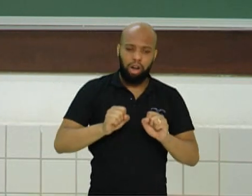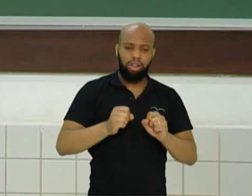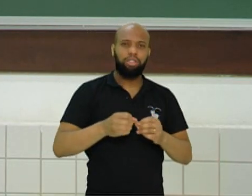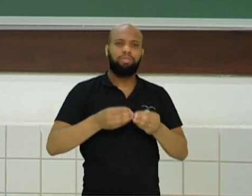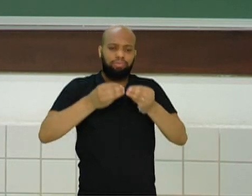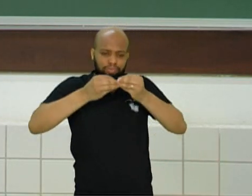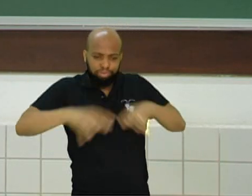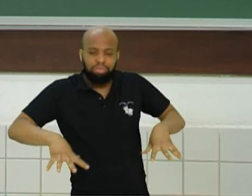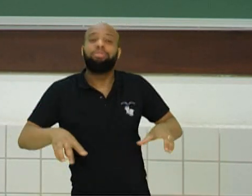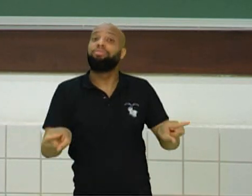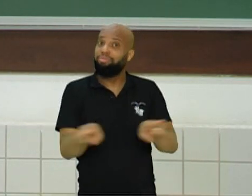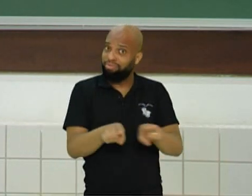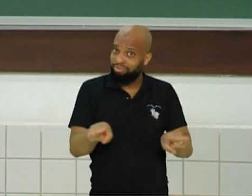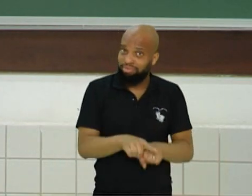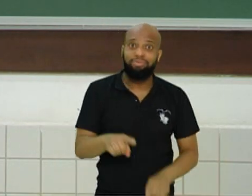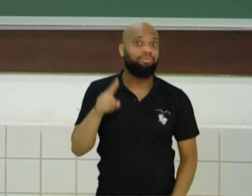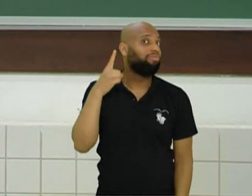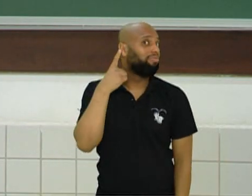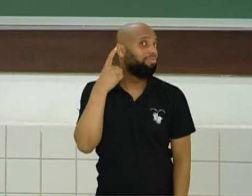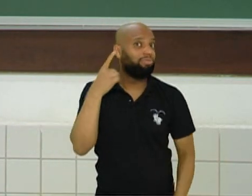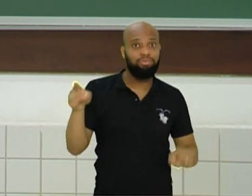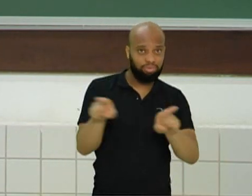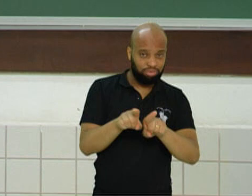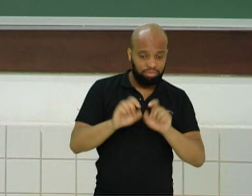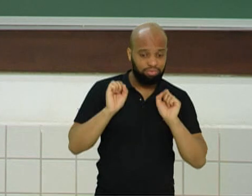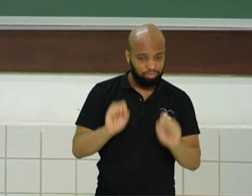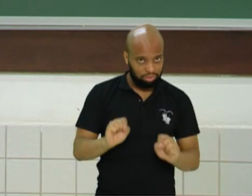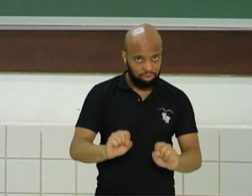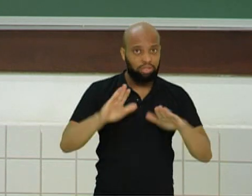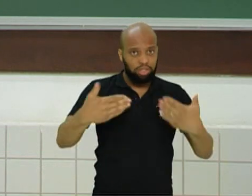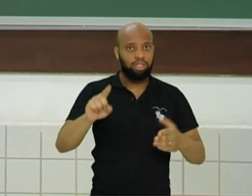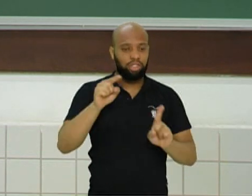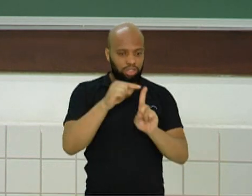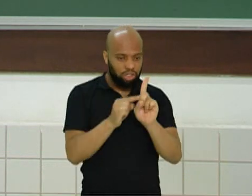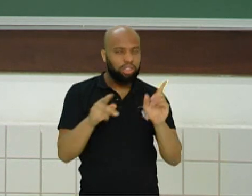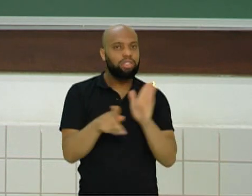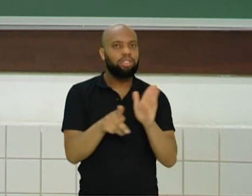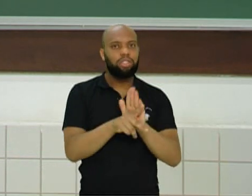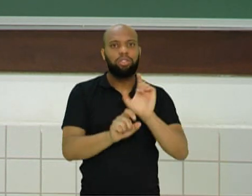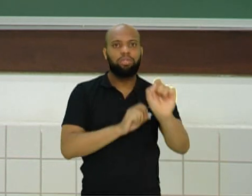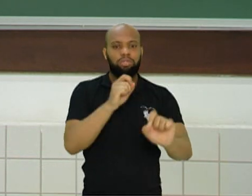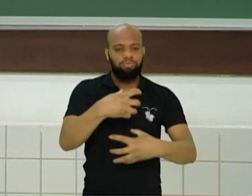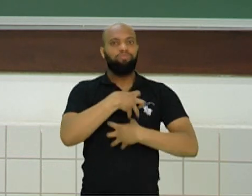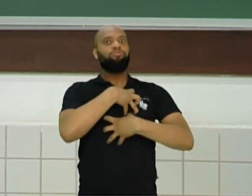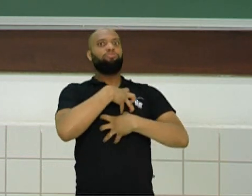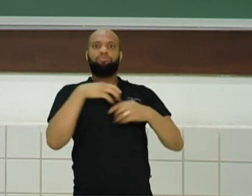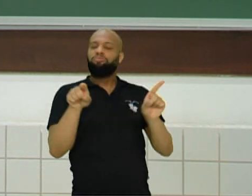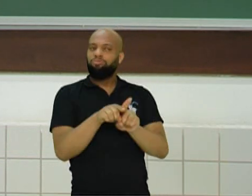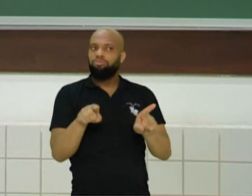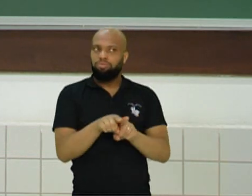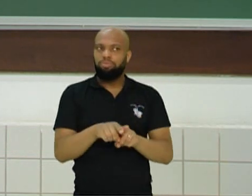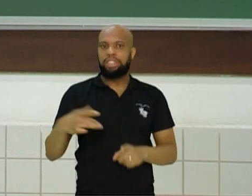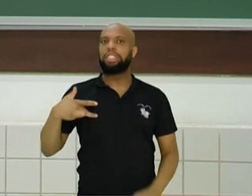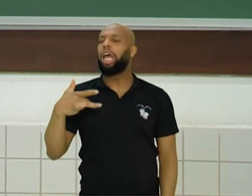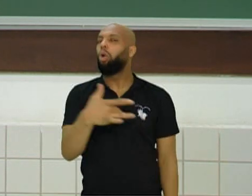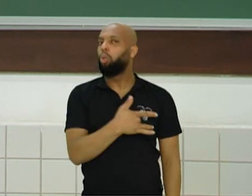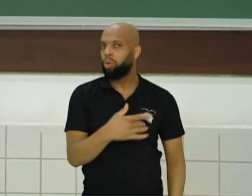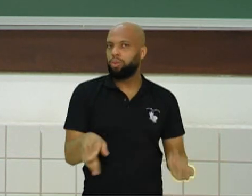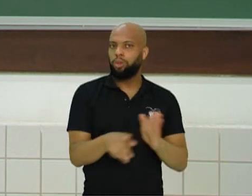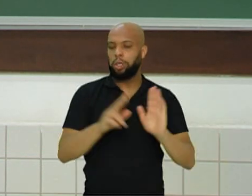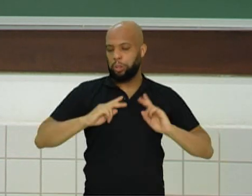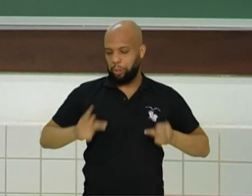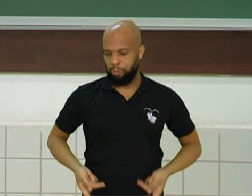prejudicar a audição das pessoas. Então, também, né, é um tipo de impacto que acaba atingindo a saúde do ser